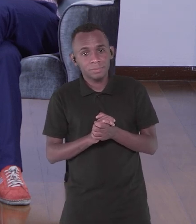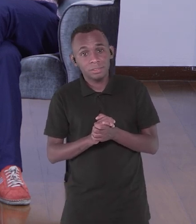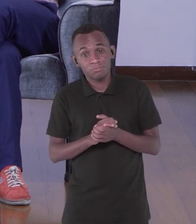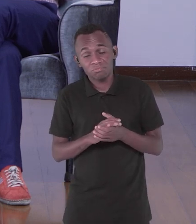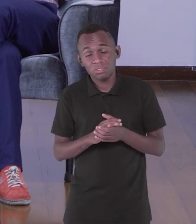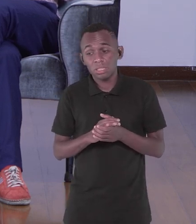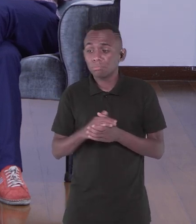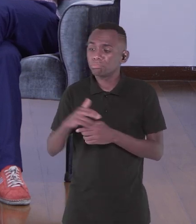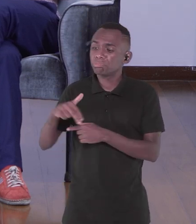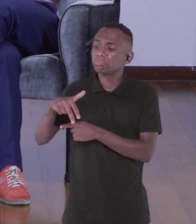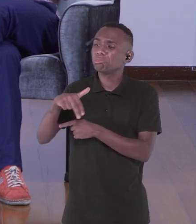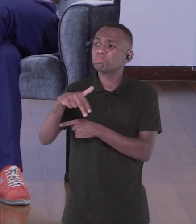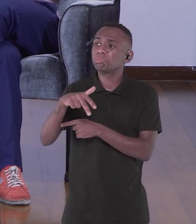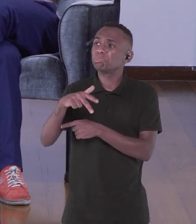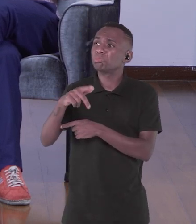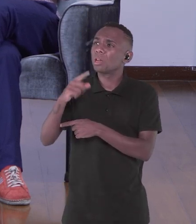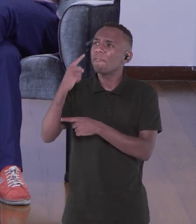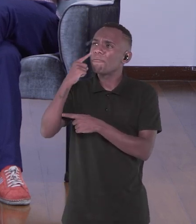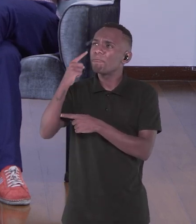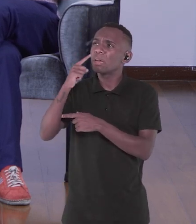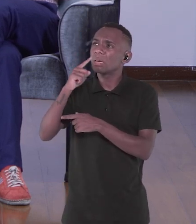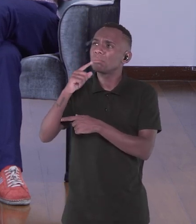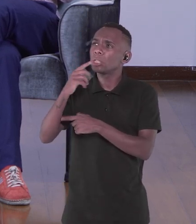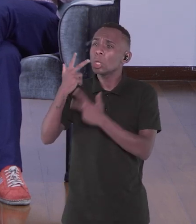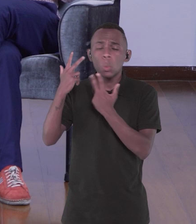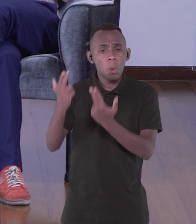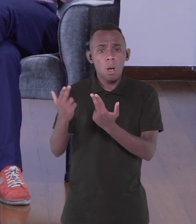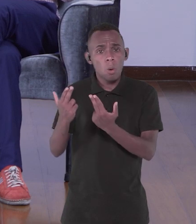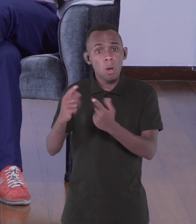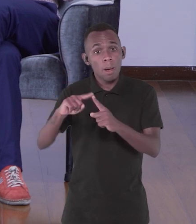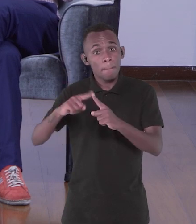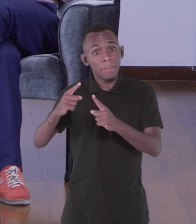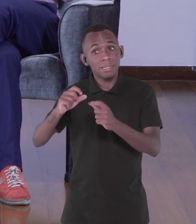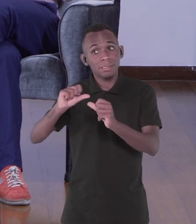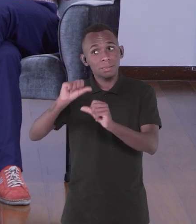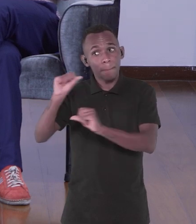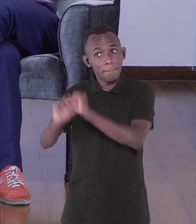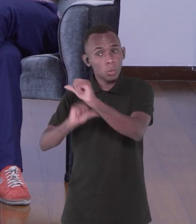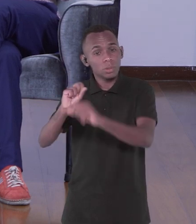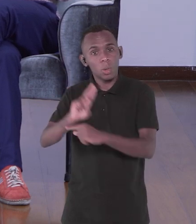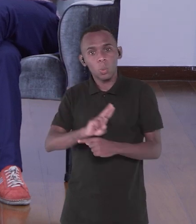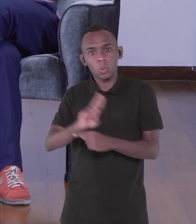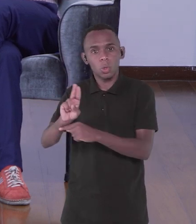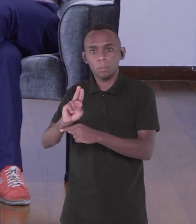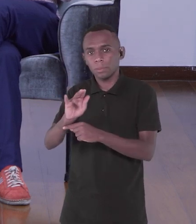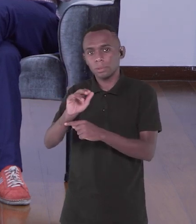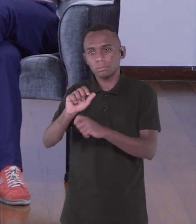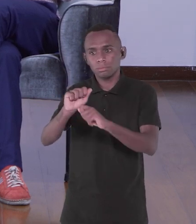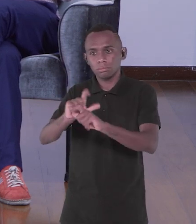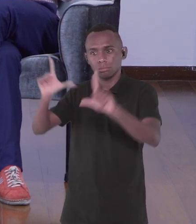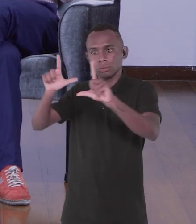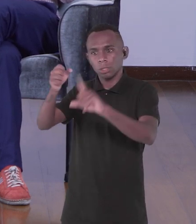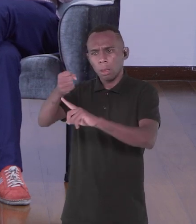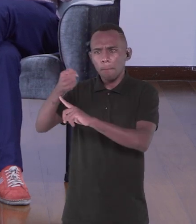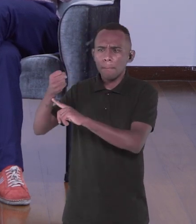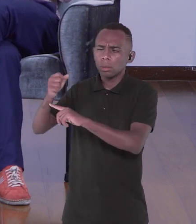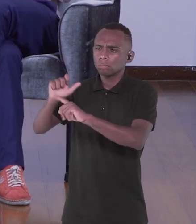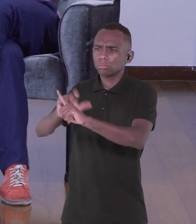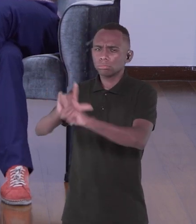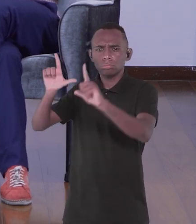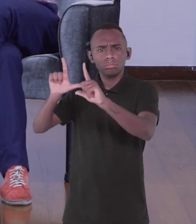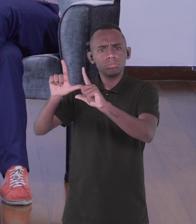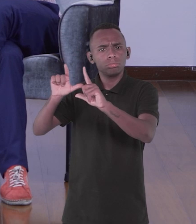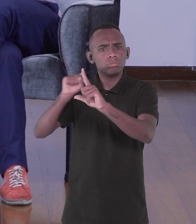chega e está tudo lá, está igualzinho. Só que colocaram outro nome e na porta tem uma placa